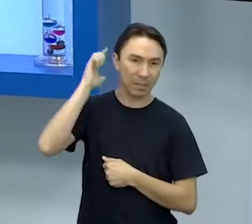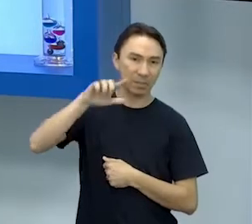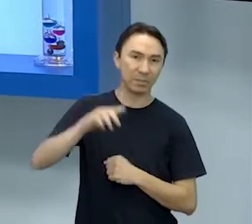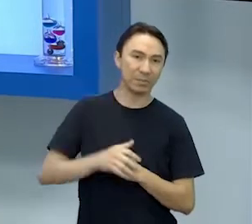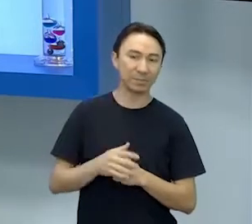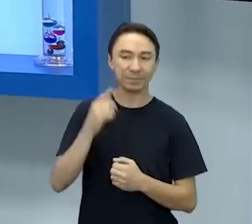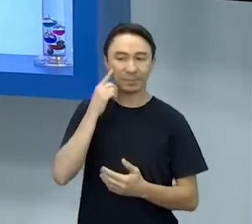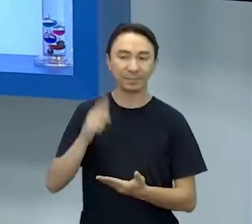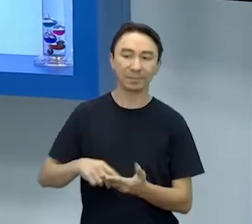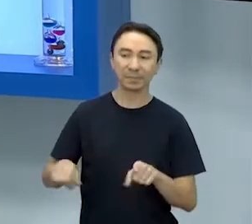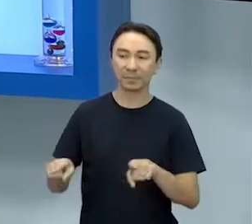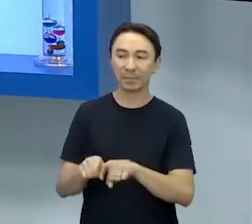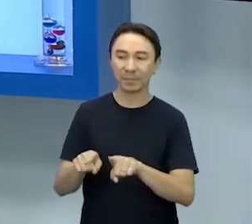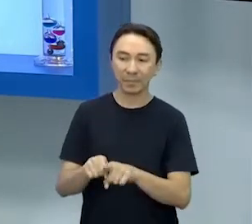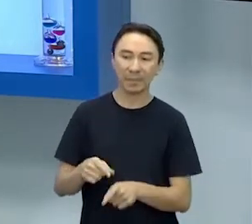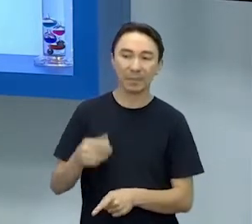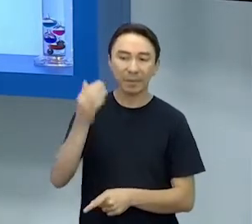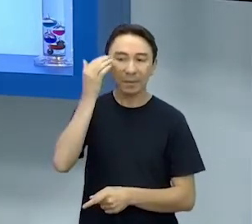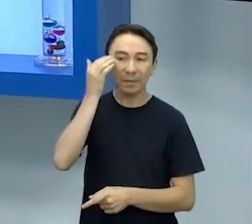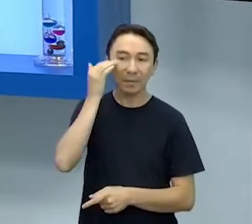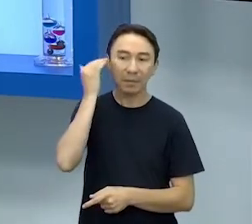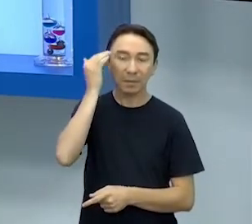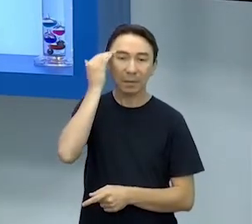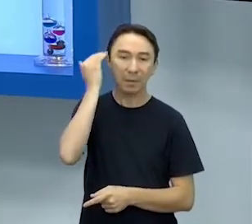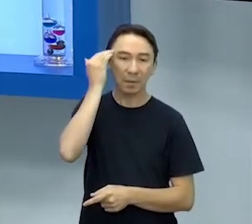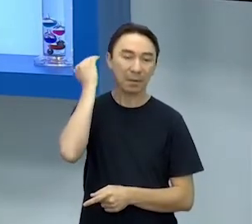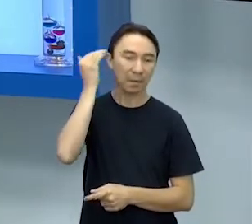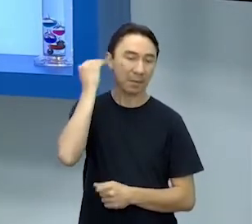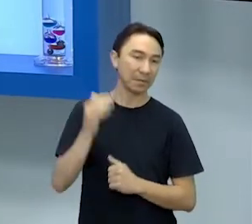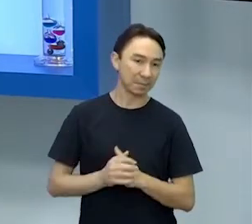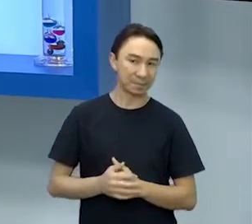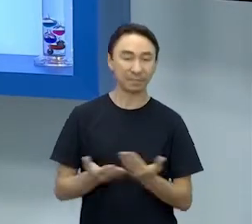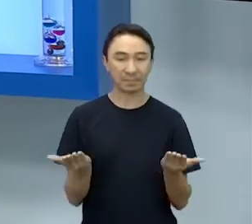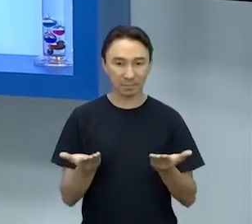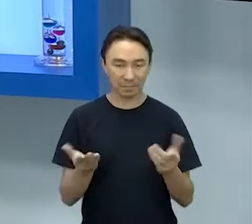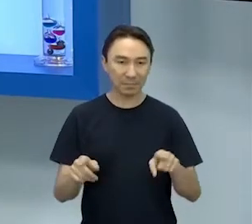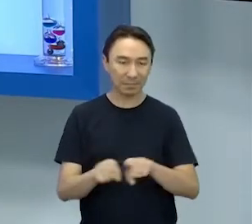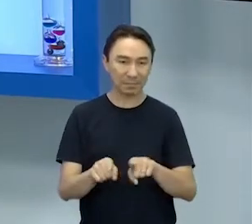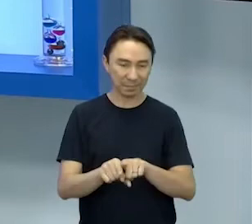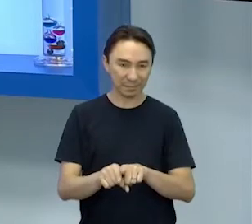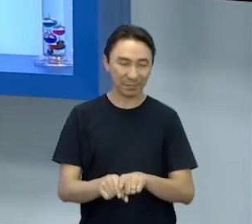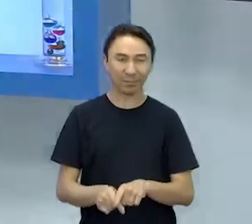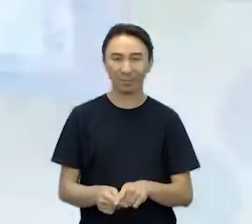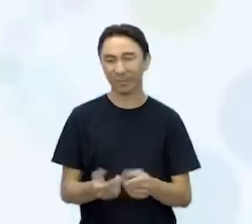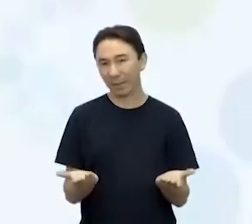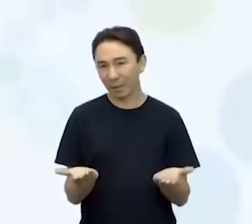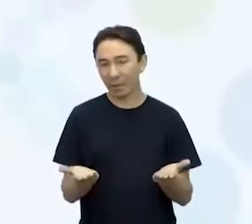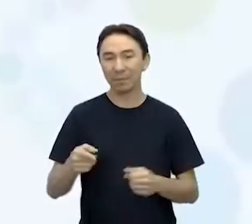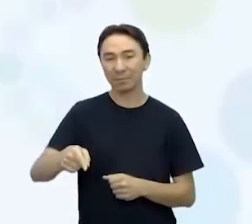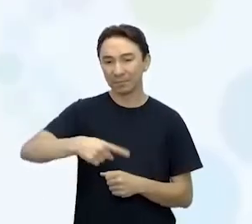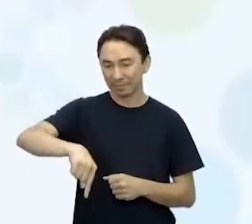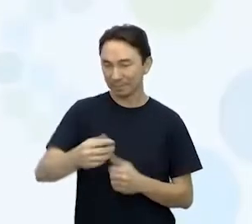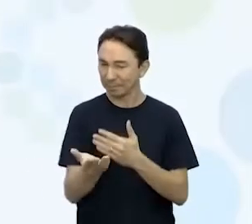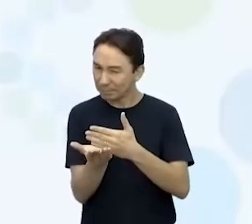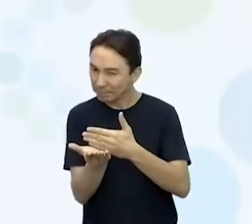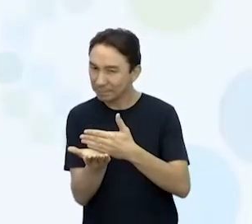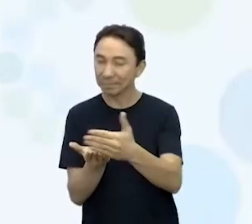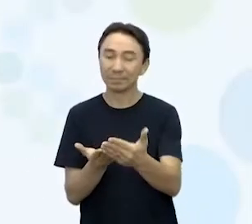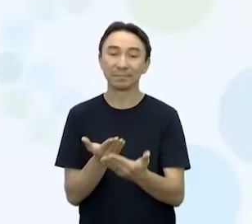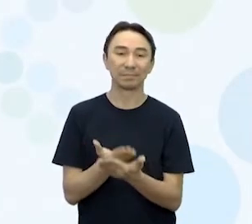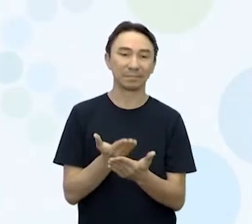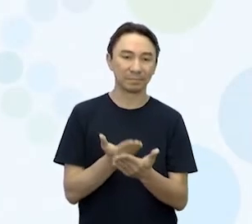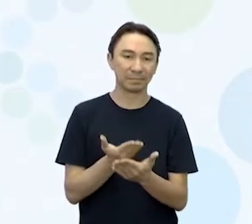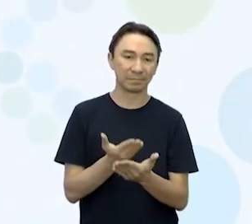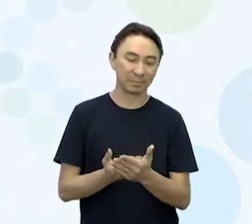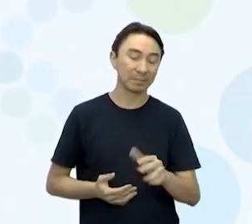aqui conosco durante esta aula, tá? Então vamos dar início aí a nossa aula do nosso componente